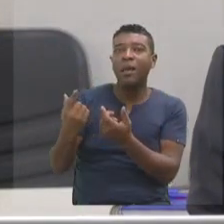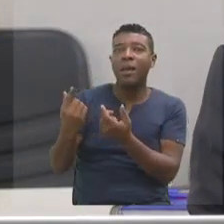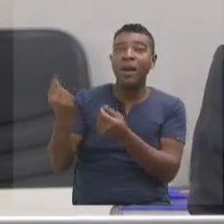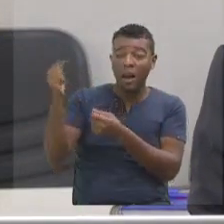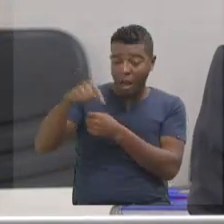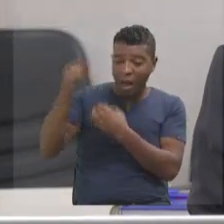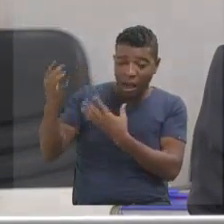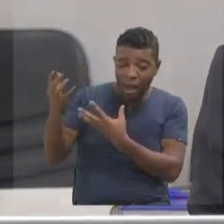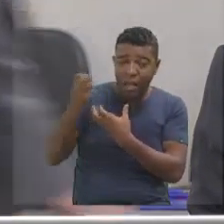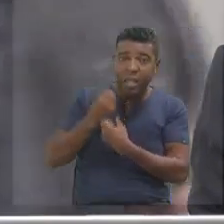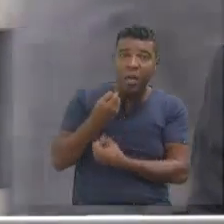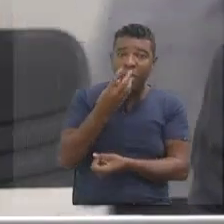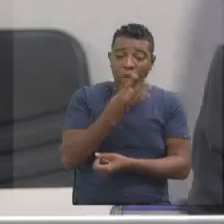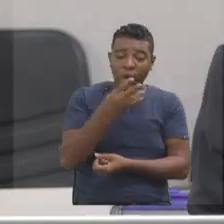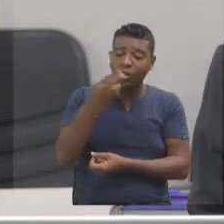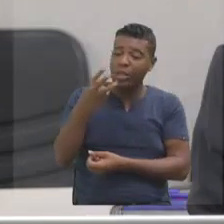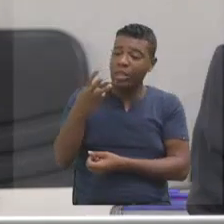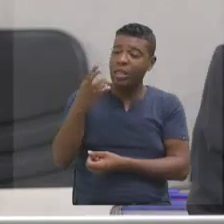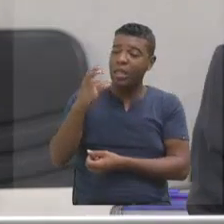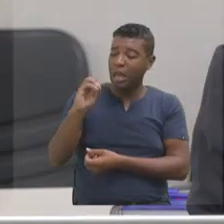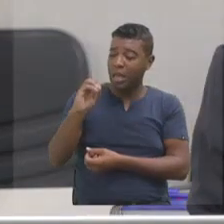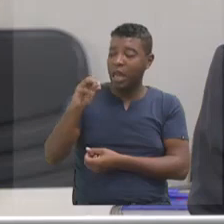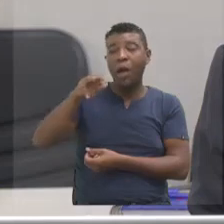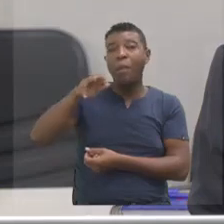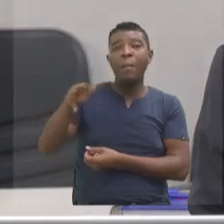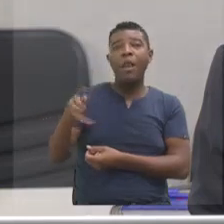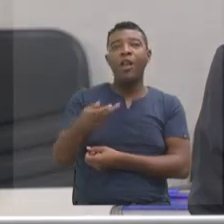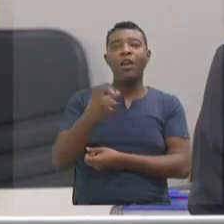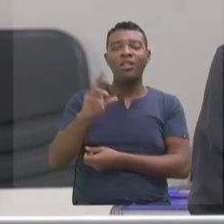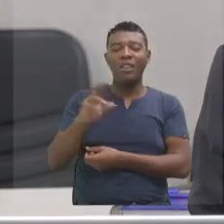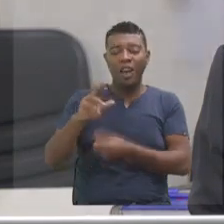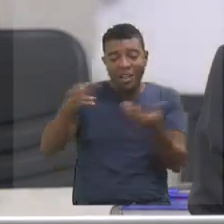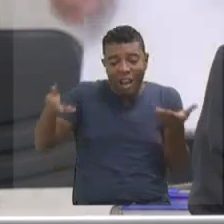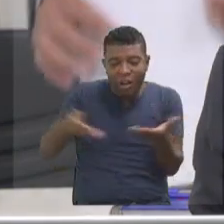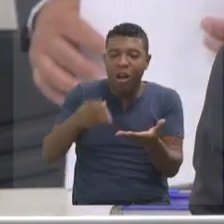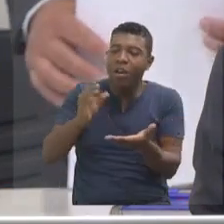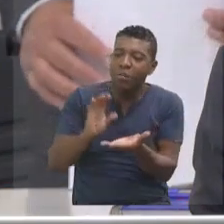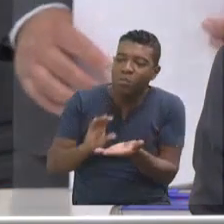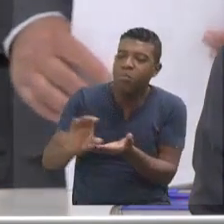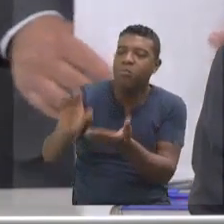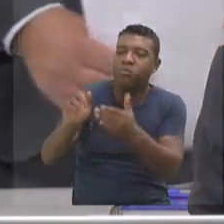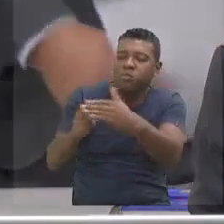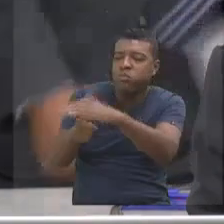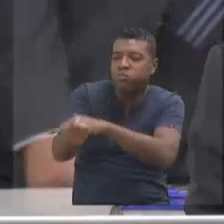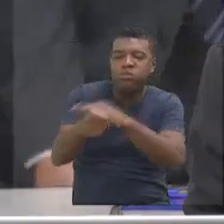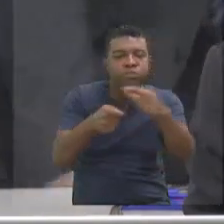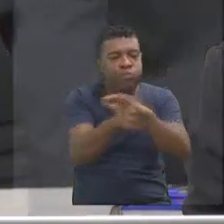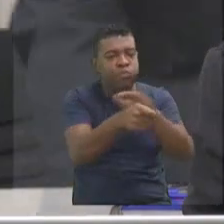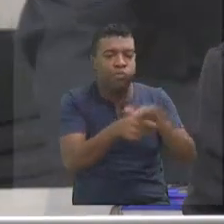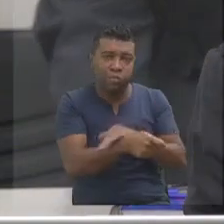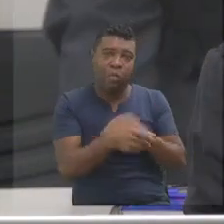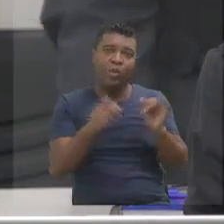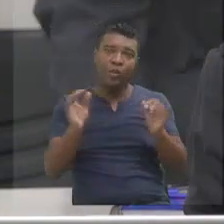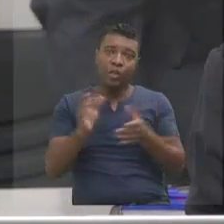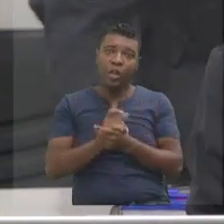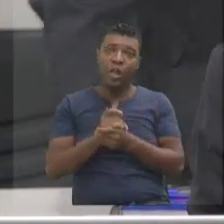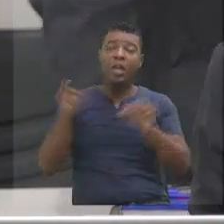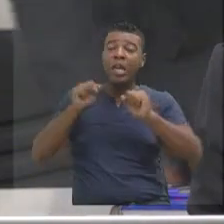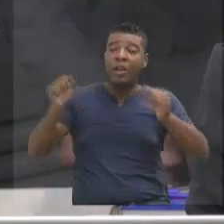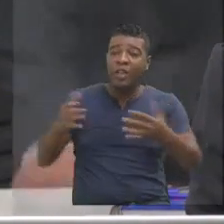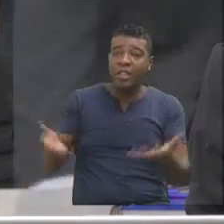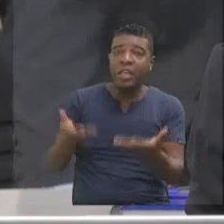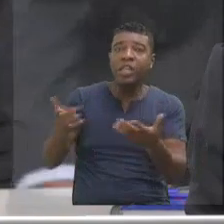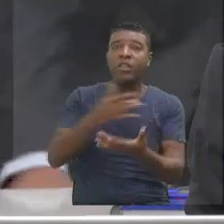430 milhões de reais além de outras políticas como a política de promoção o incentivo à saúde é